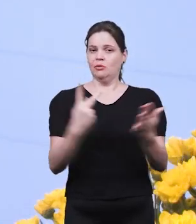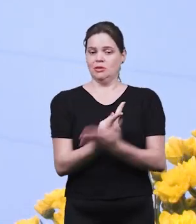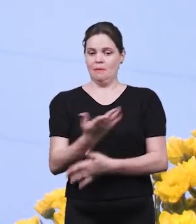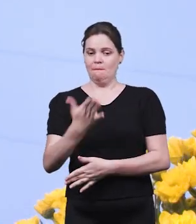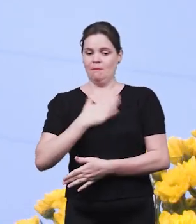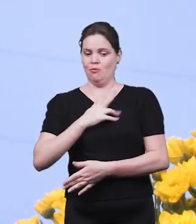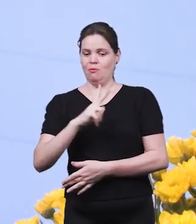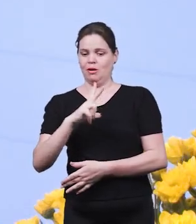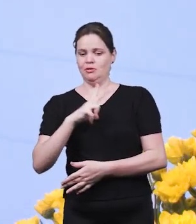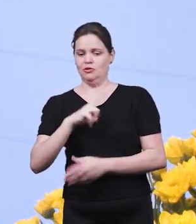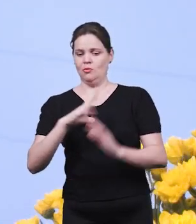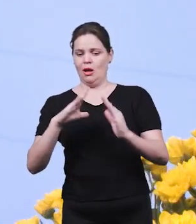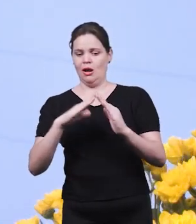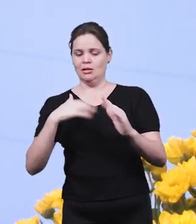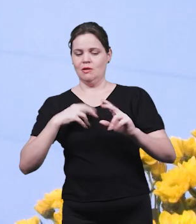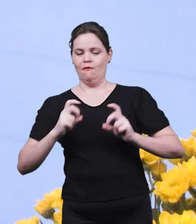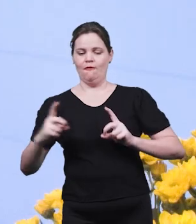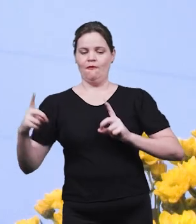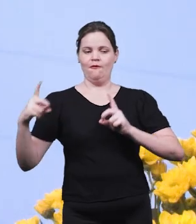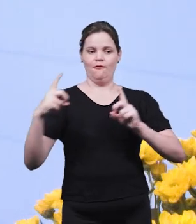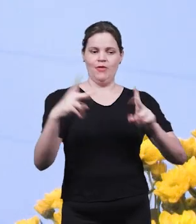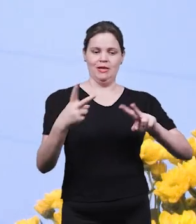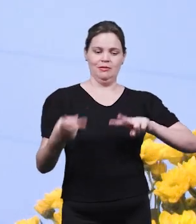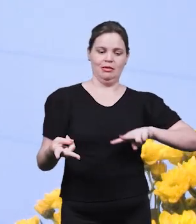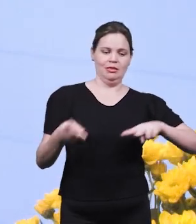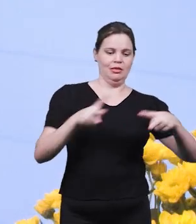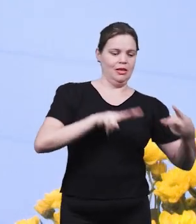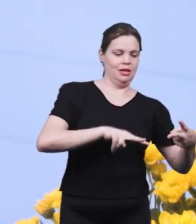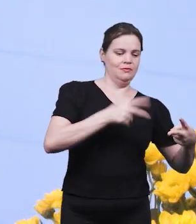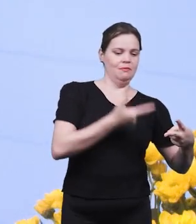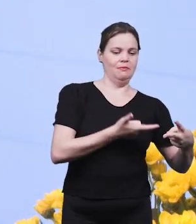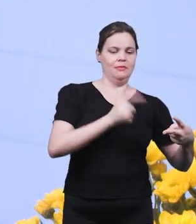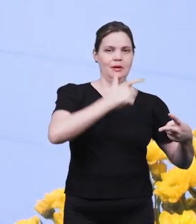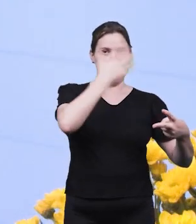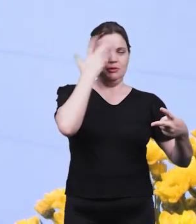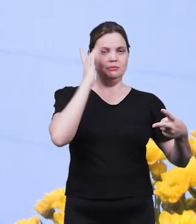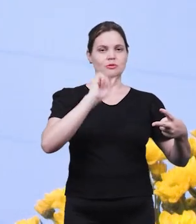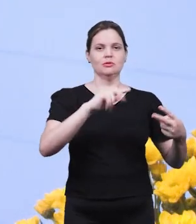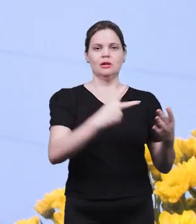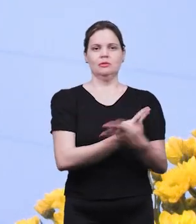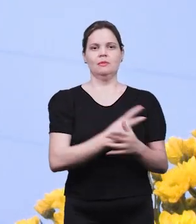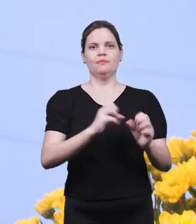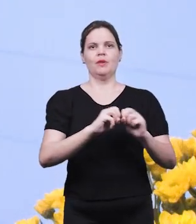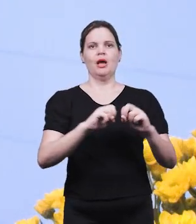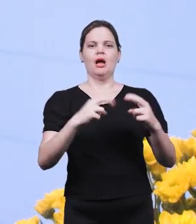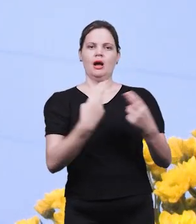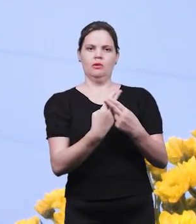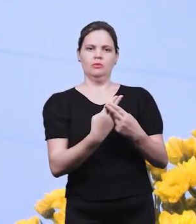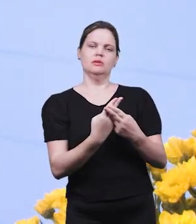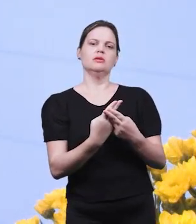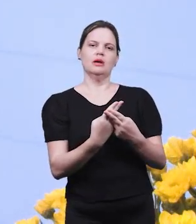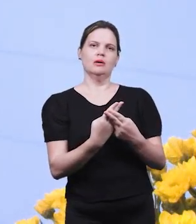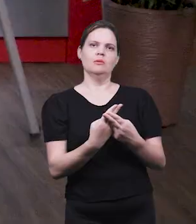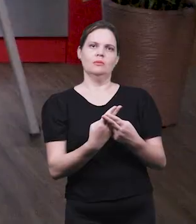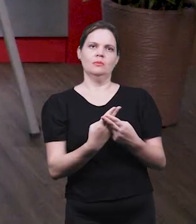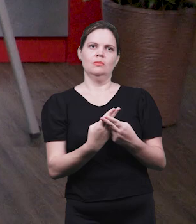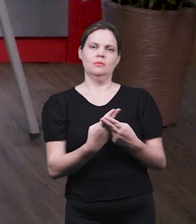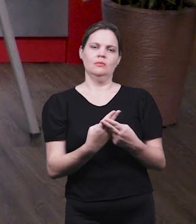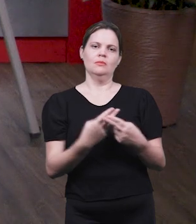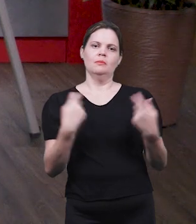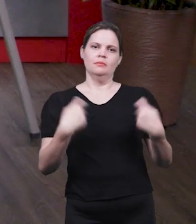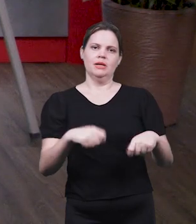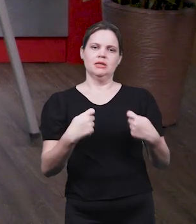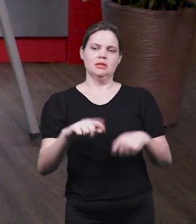transferência, a União teria, em tese, um direito de preferência. Como Correto, se eu claro. e o